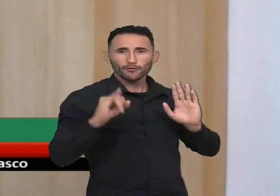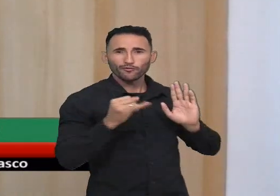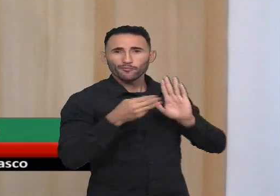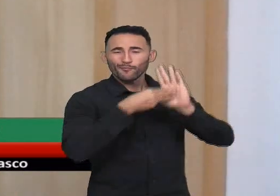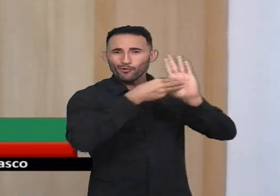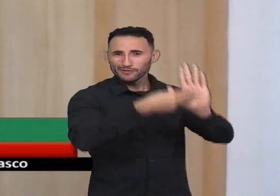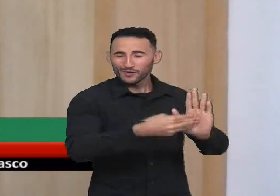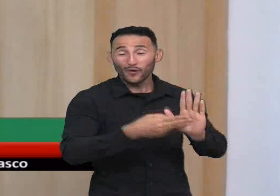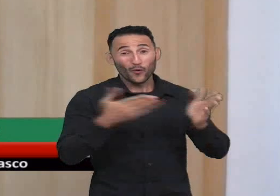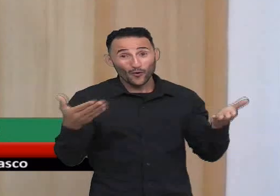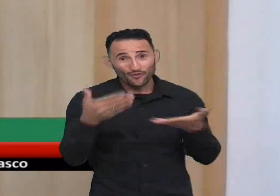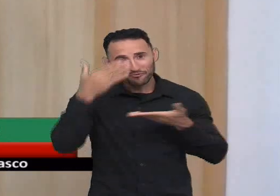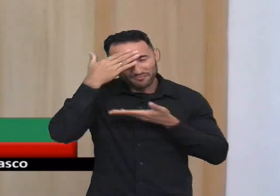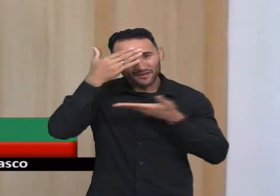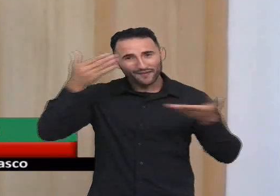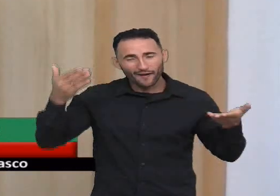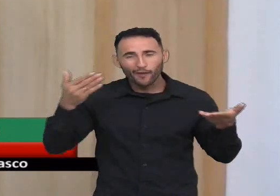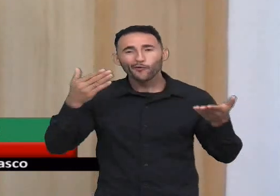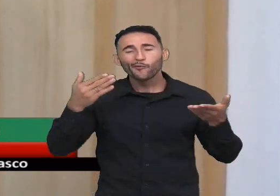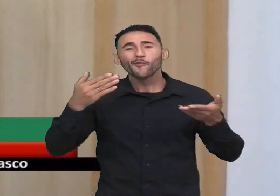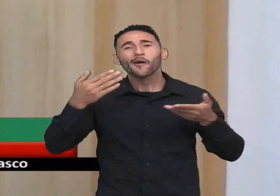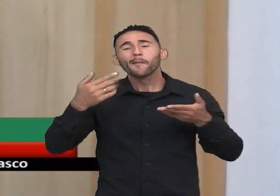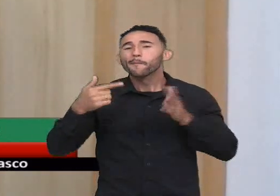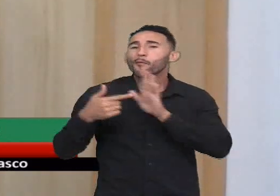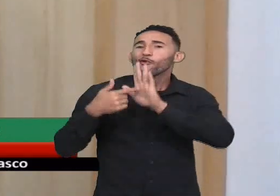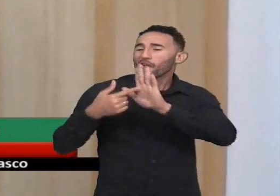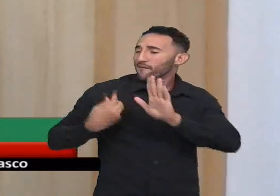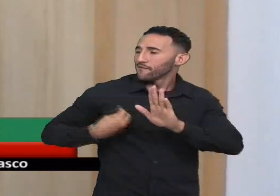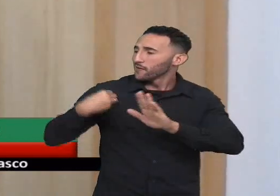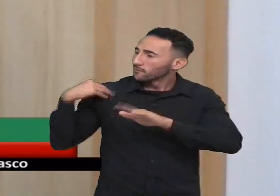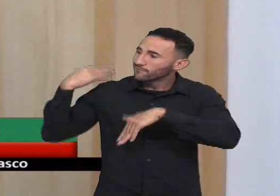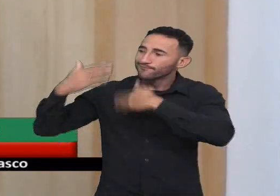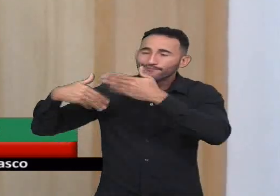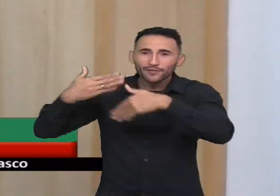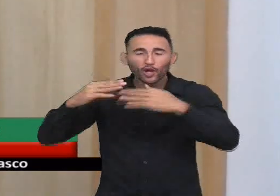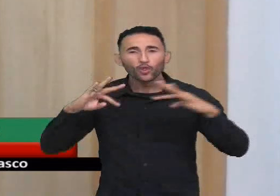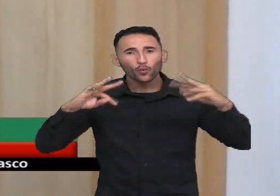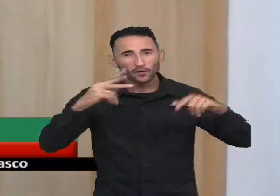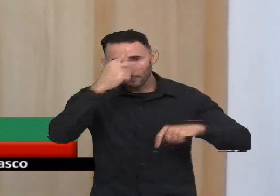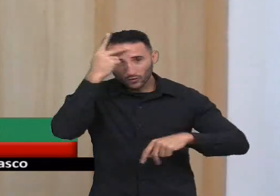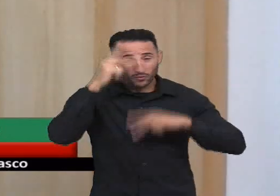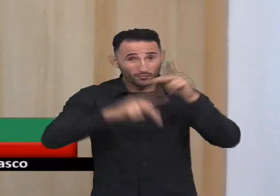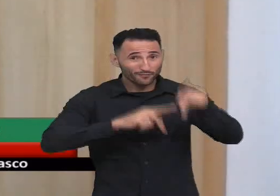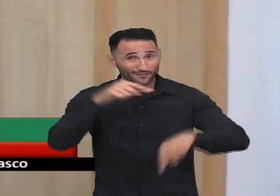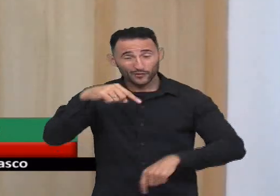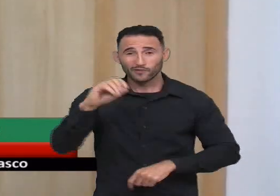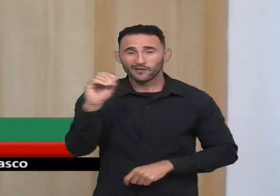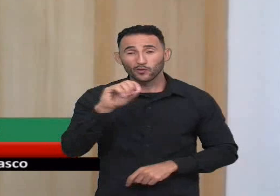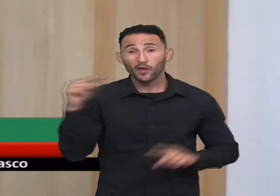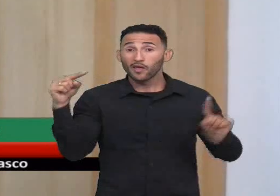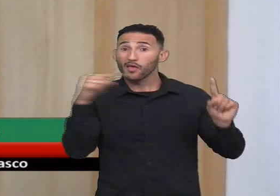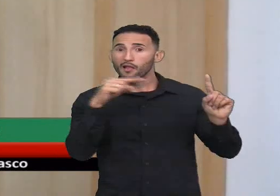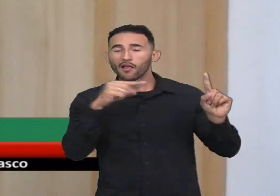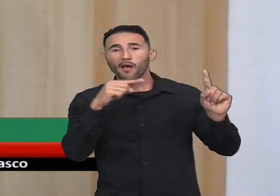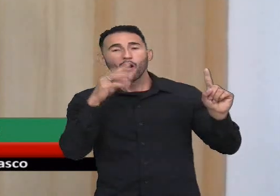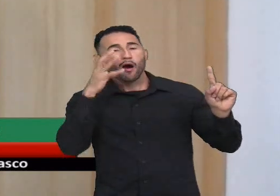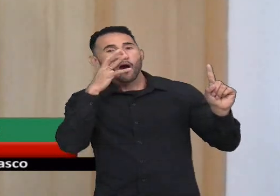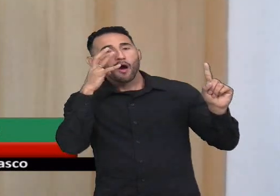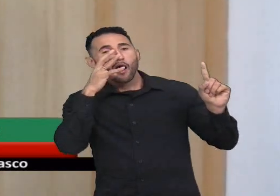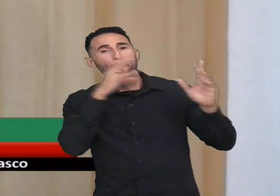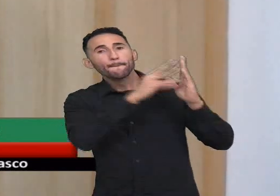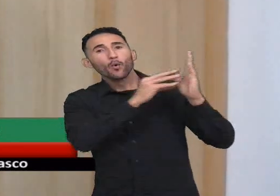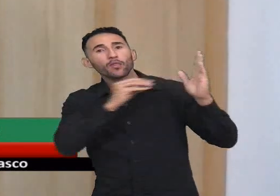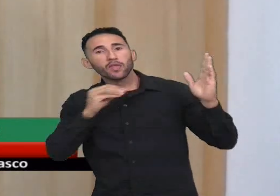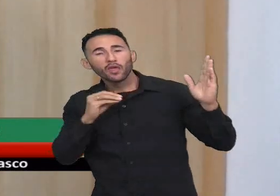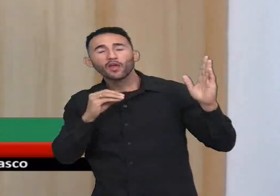minha gratidão ao atleta por compartilhar a sua trajetória com todos os osasquenses. Cal... é um exemplo de superação, de